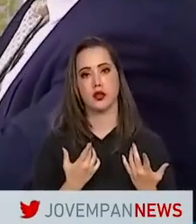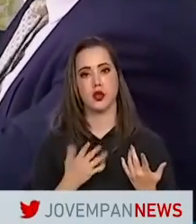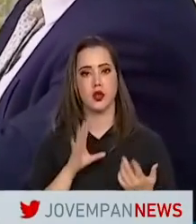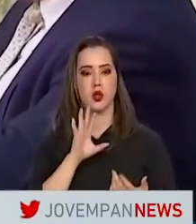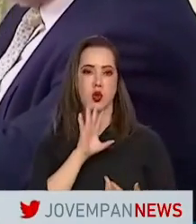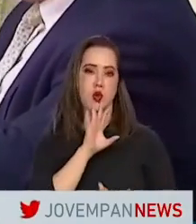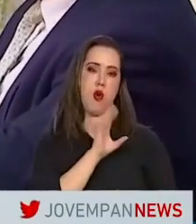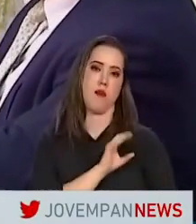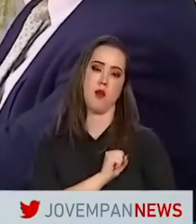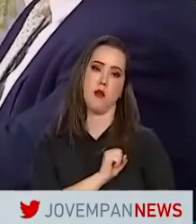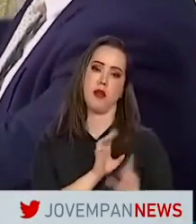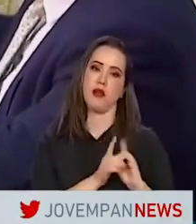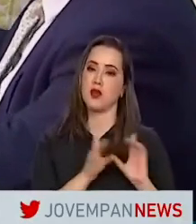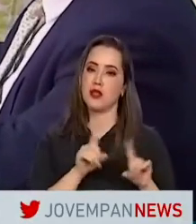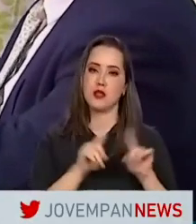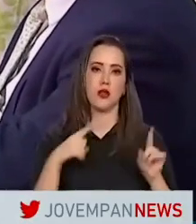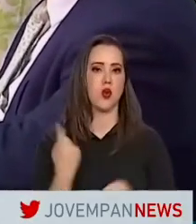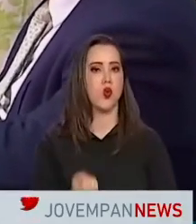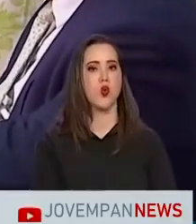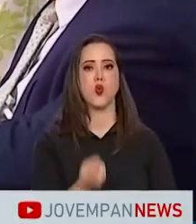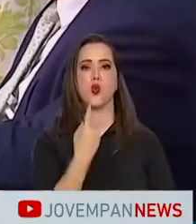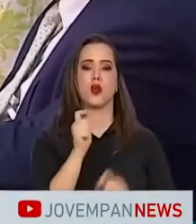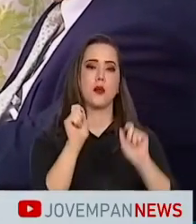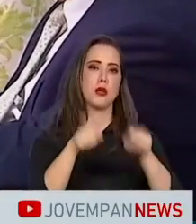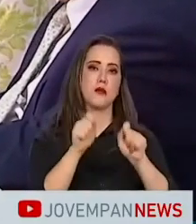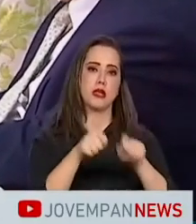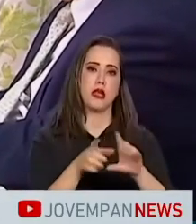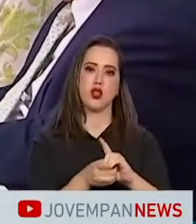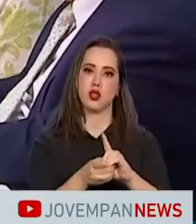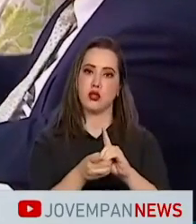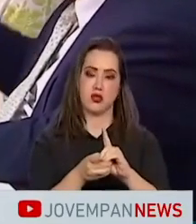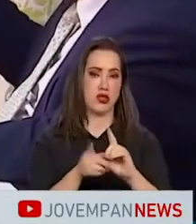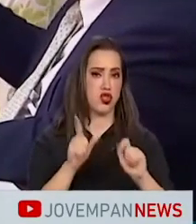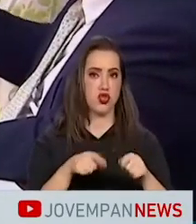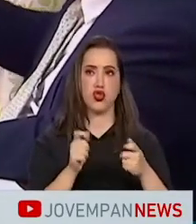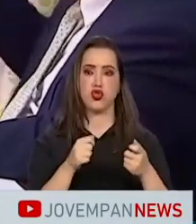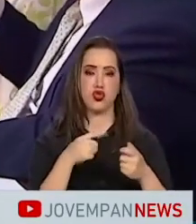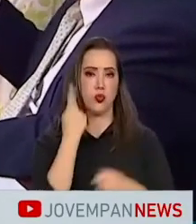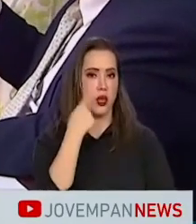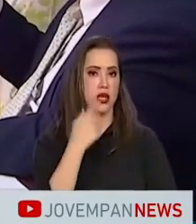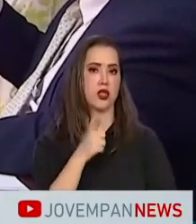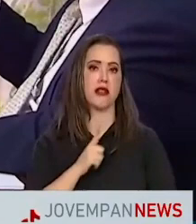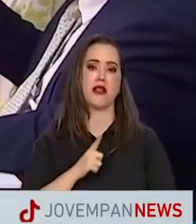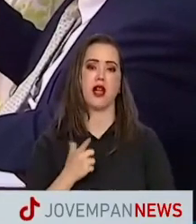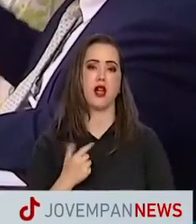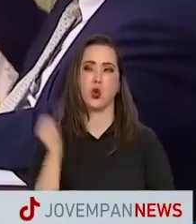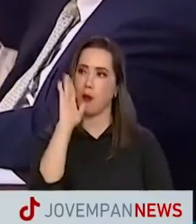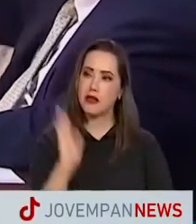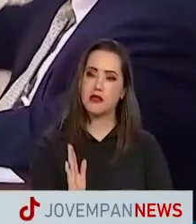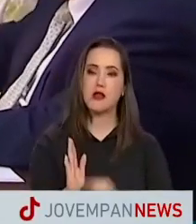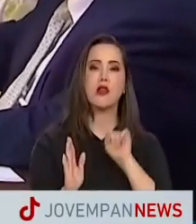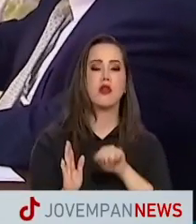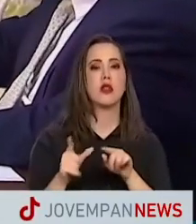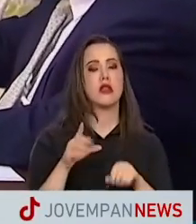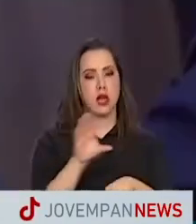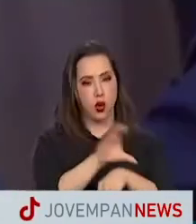amor pela democracia. Única opção de regime político que temos. O único regime político do Brasil e que